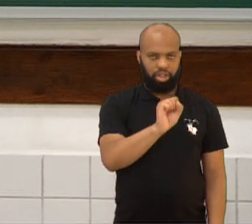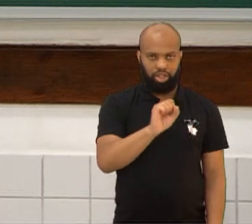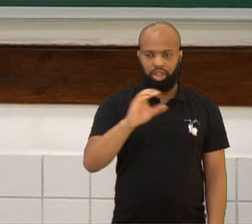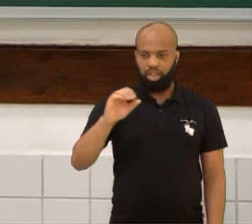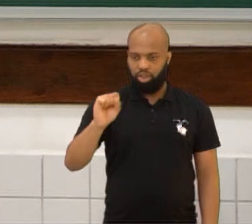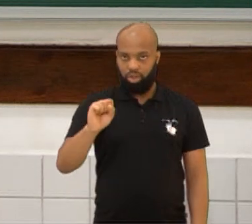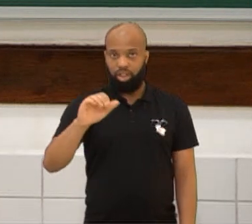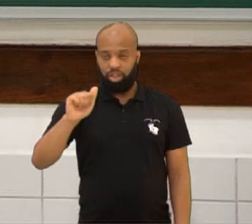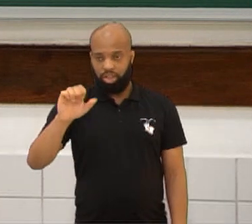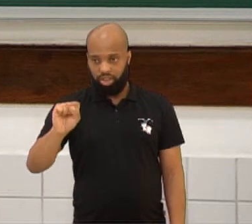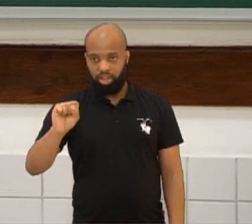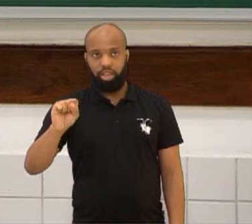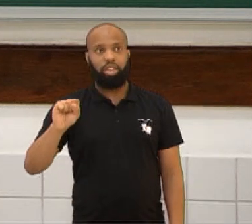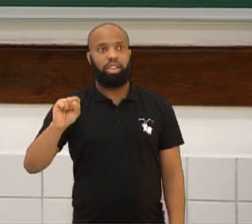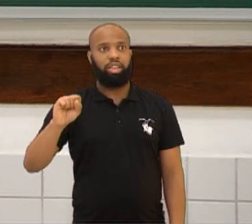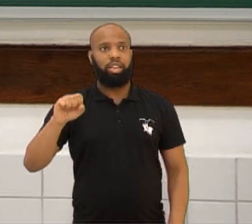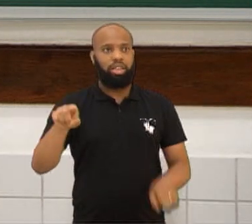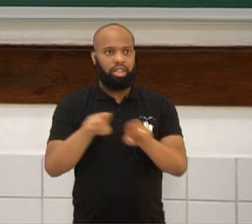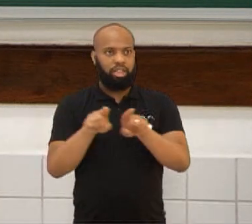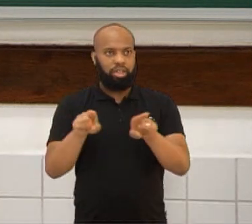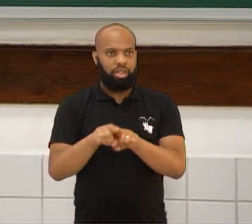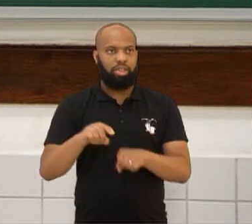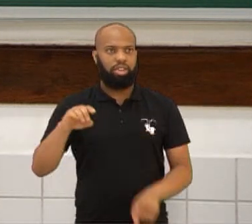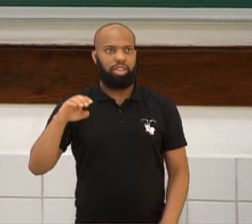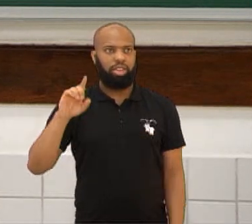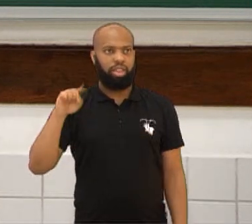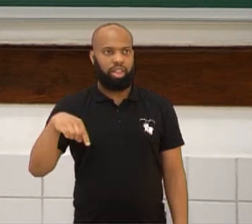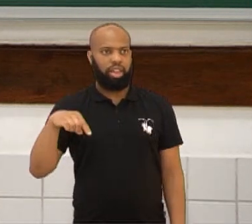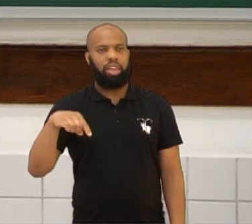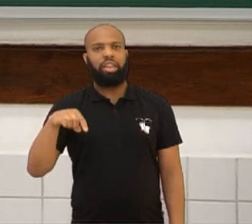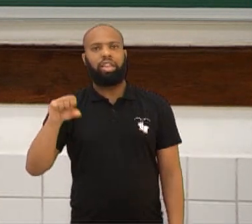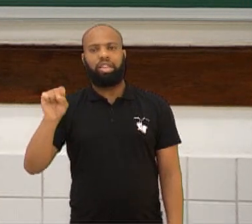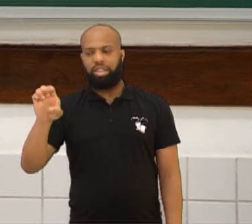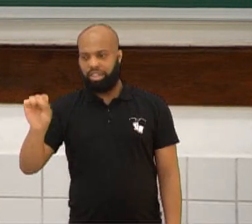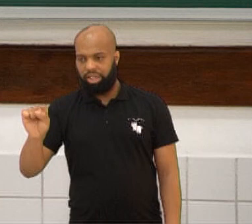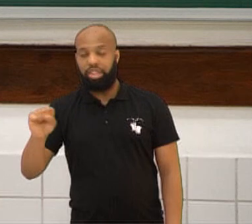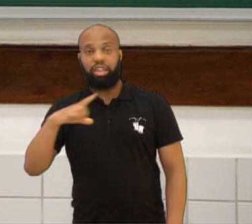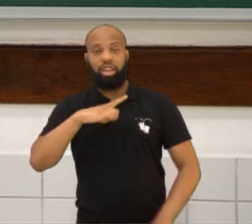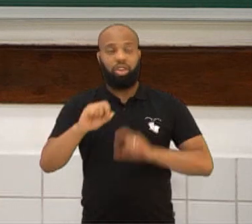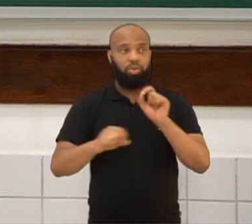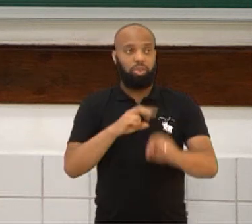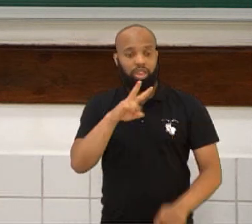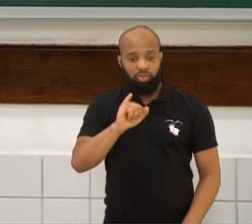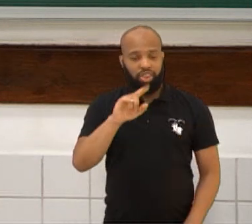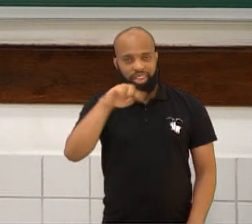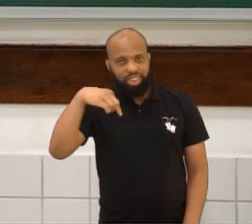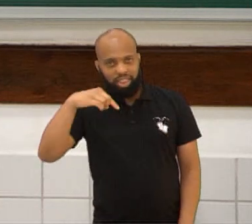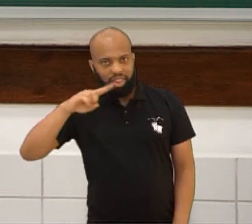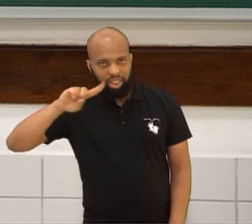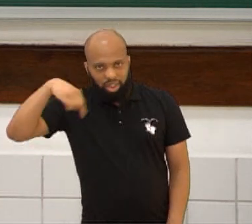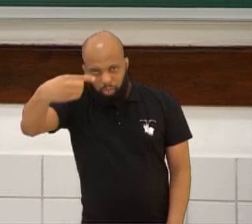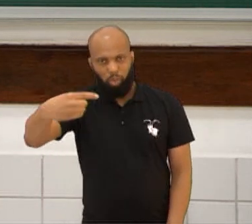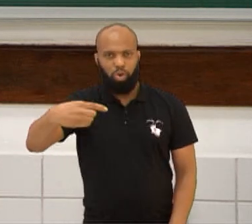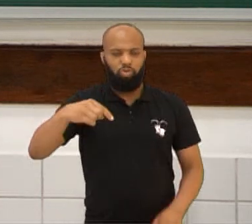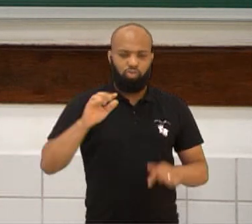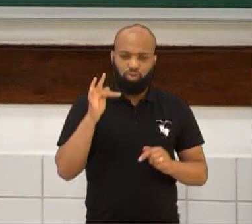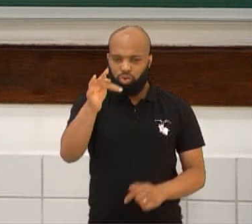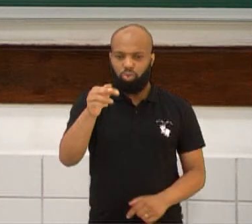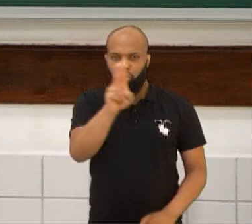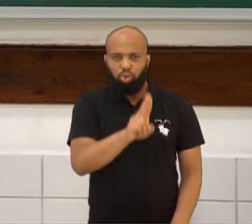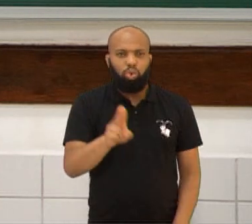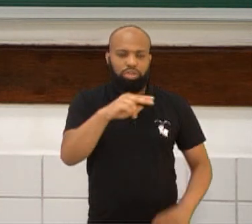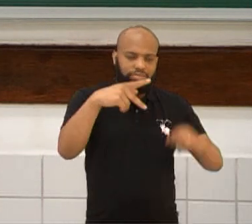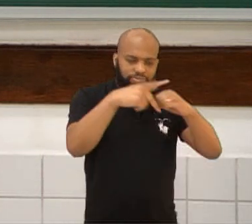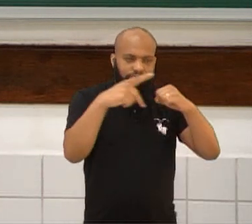se, eles, elas, se e consigo. Nós vamos nas próximas aulas fazer ali, empregar todos